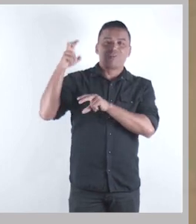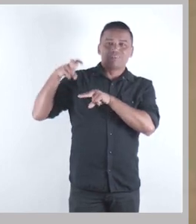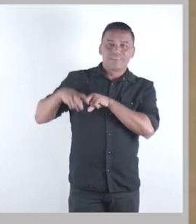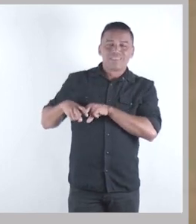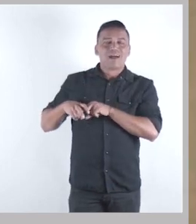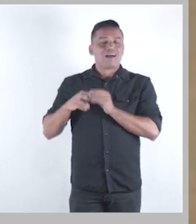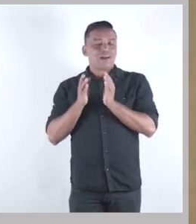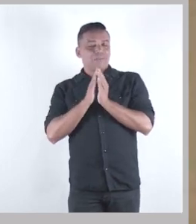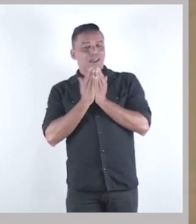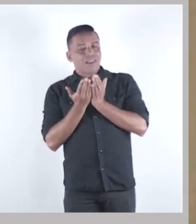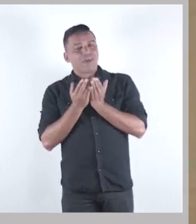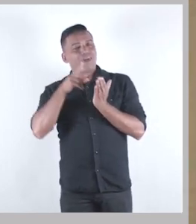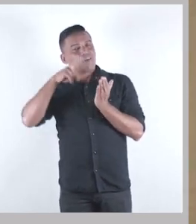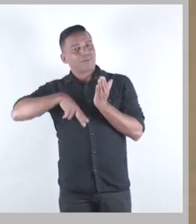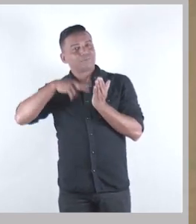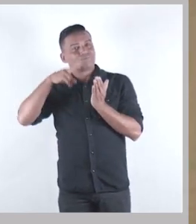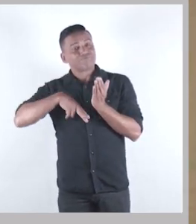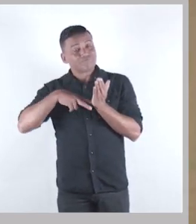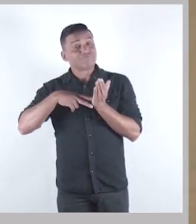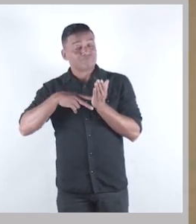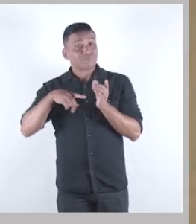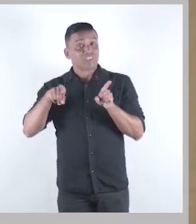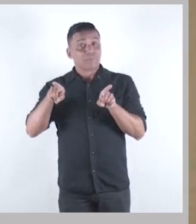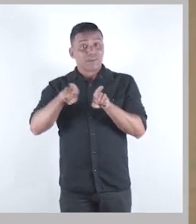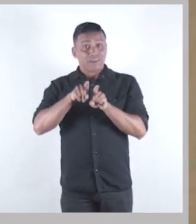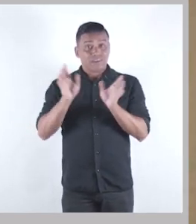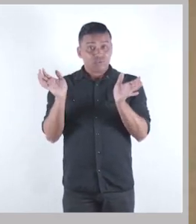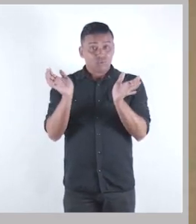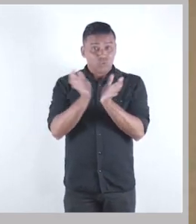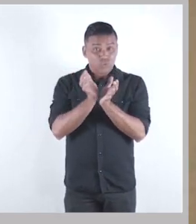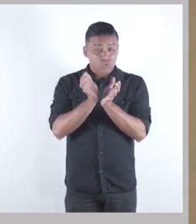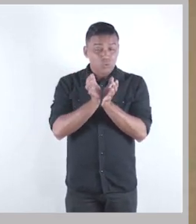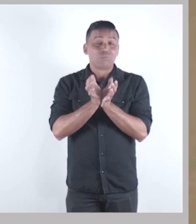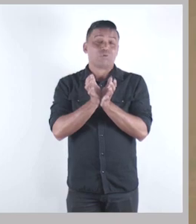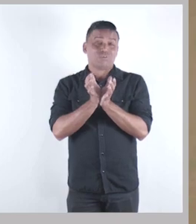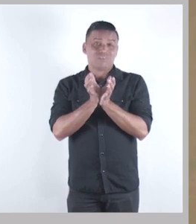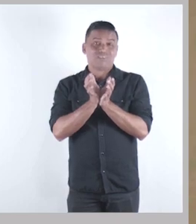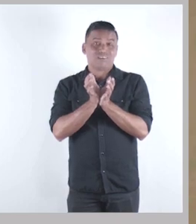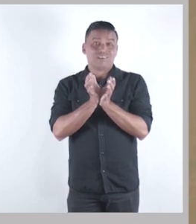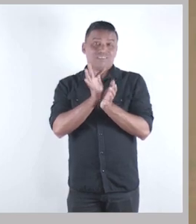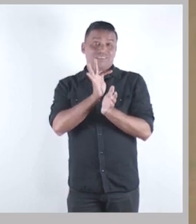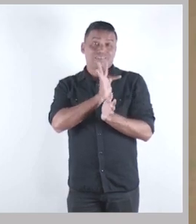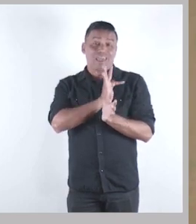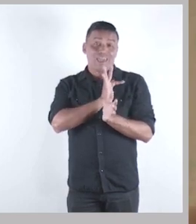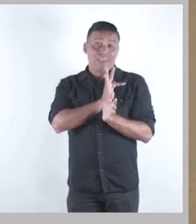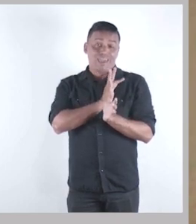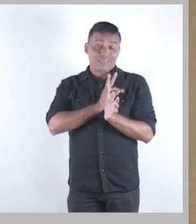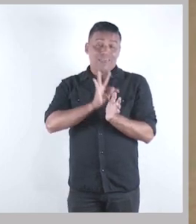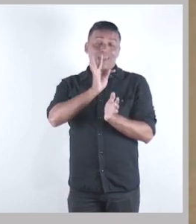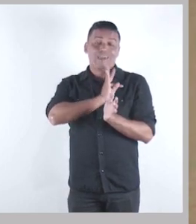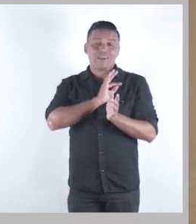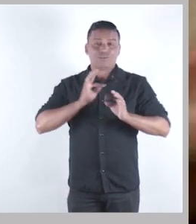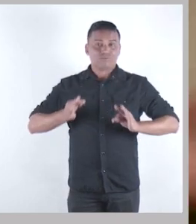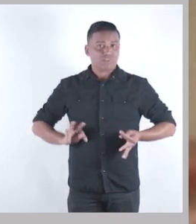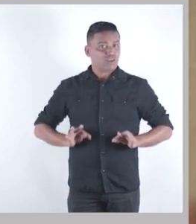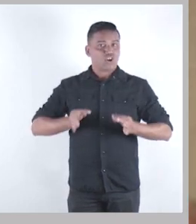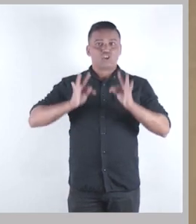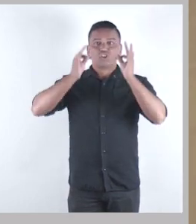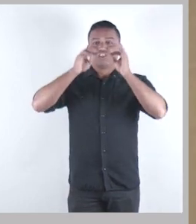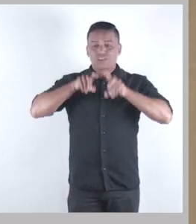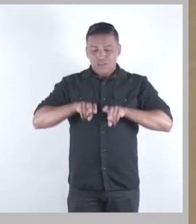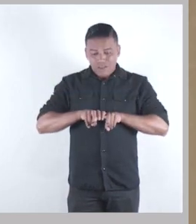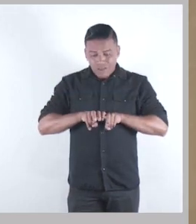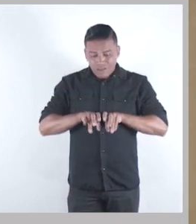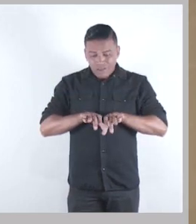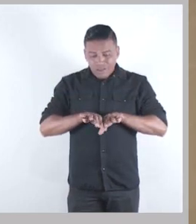Apetrechamento em equipamento técnico. Estamos a falar de computadores, estamos a falar de bases de dados. E